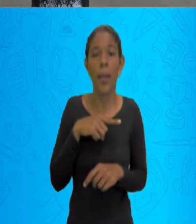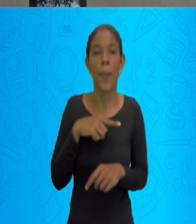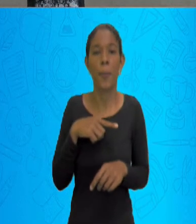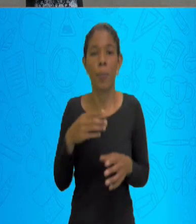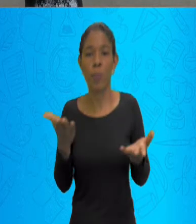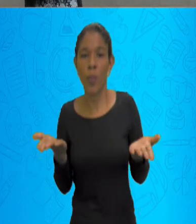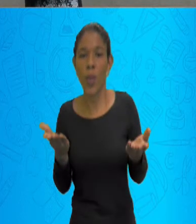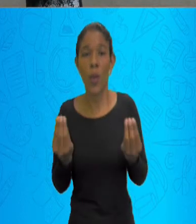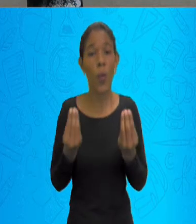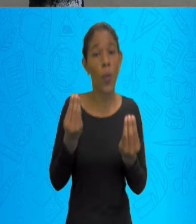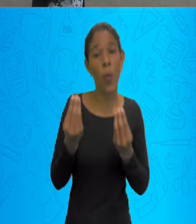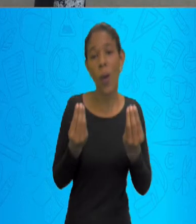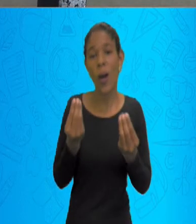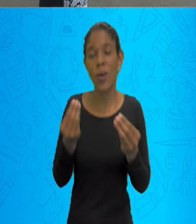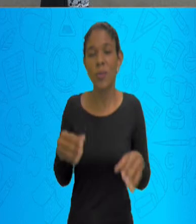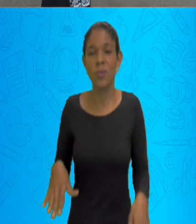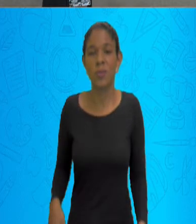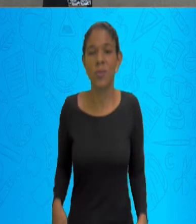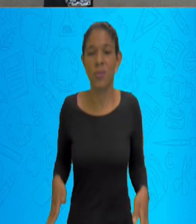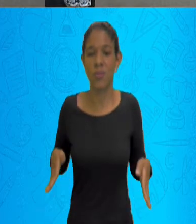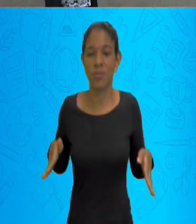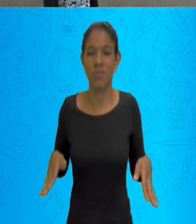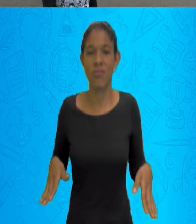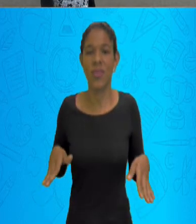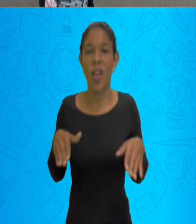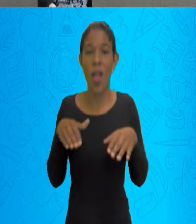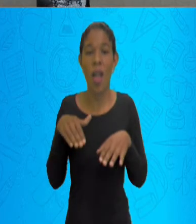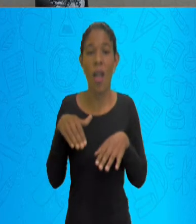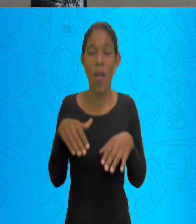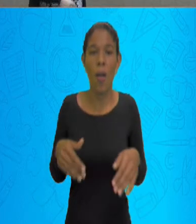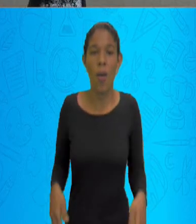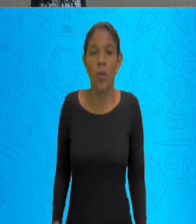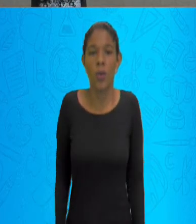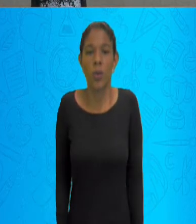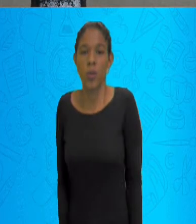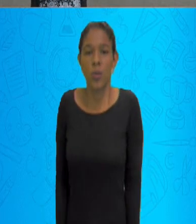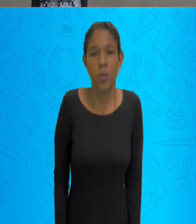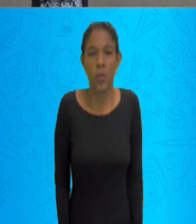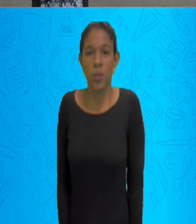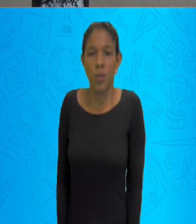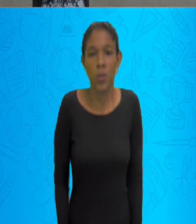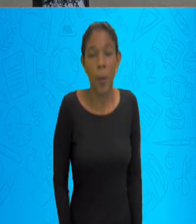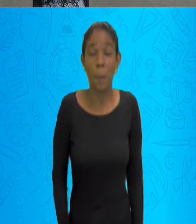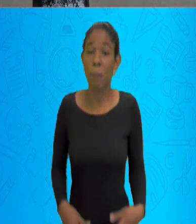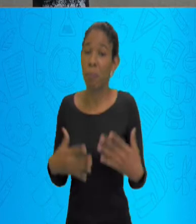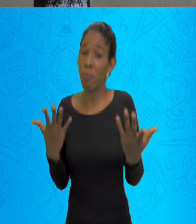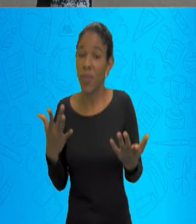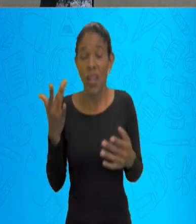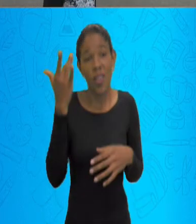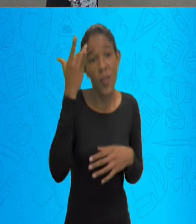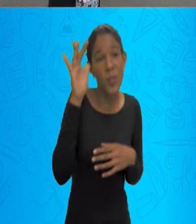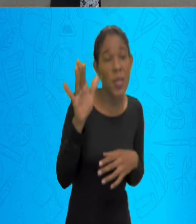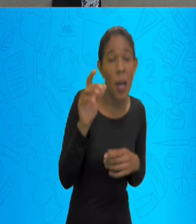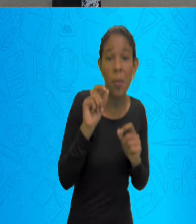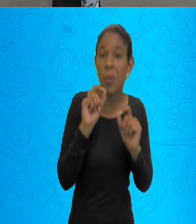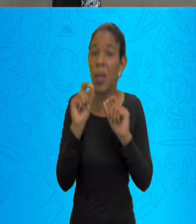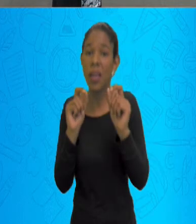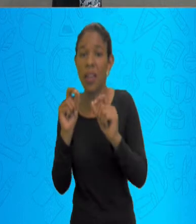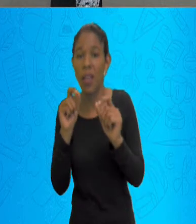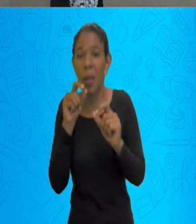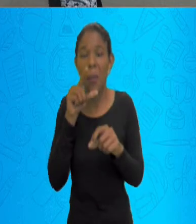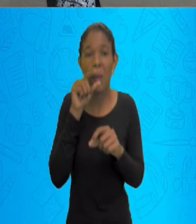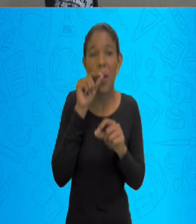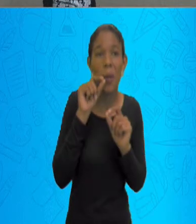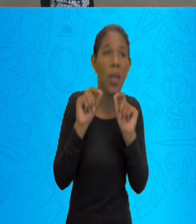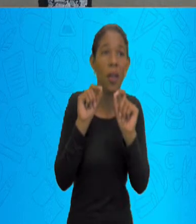com uma ave. A gente não sabe se ele é um peixe. A gente fica na dúvida do que é. Que será?